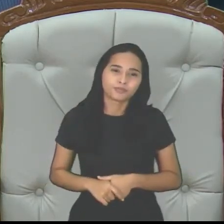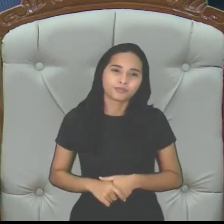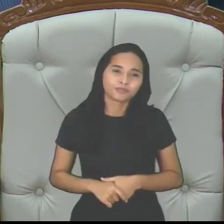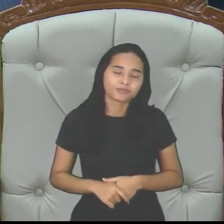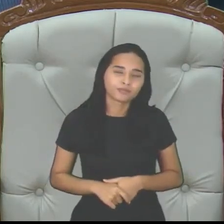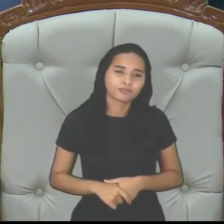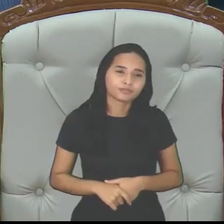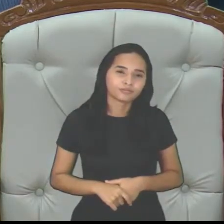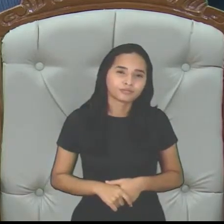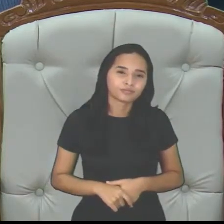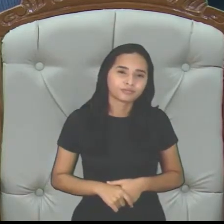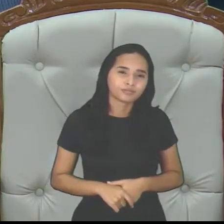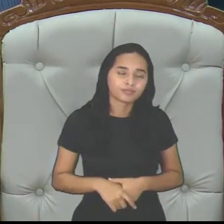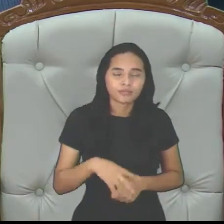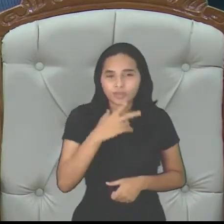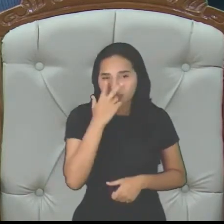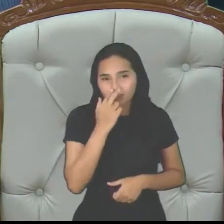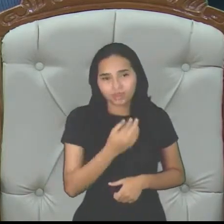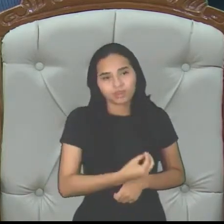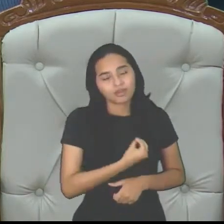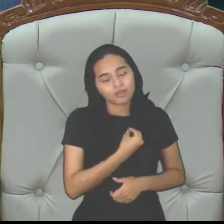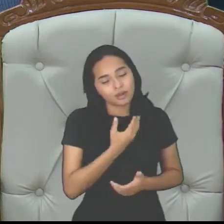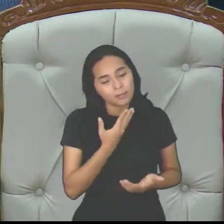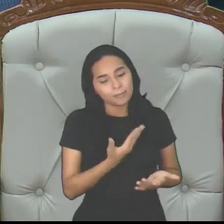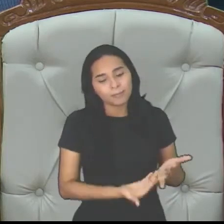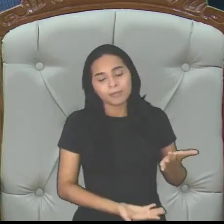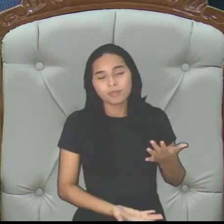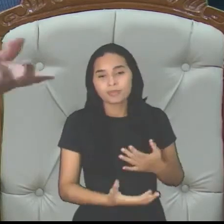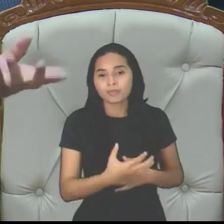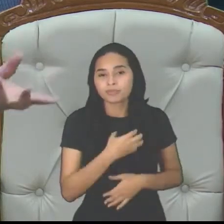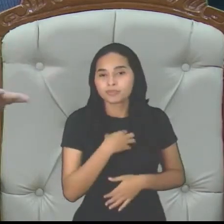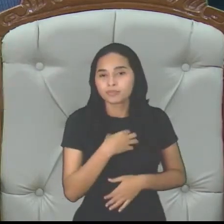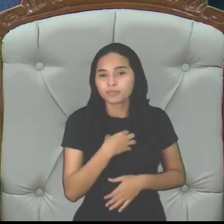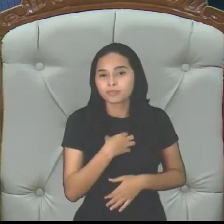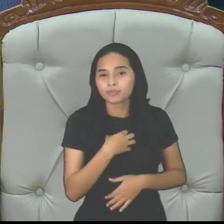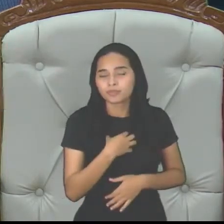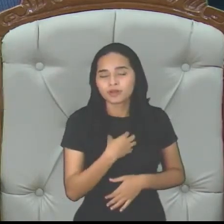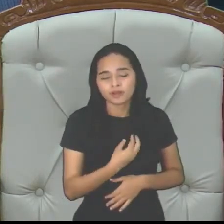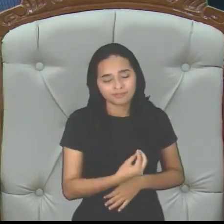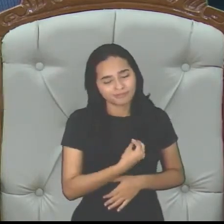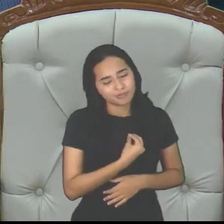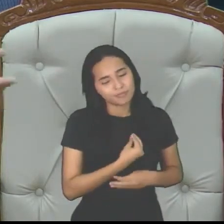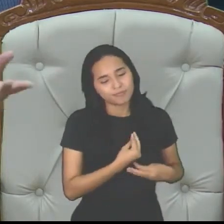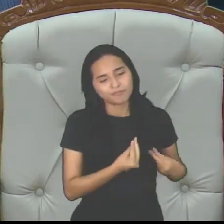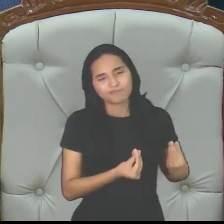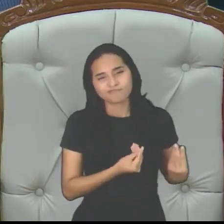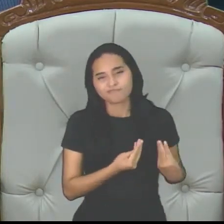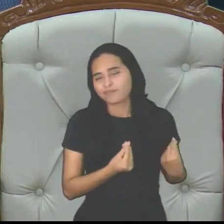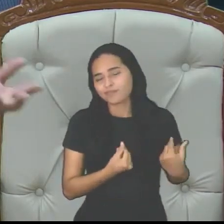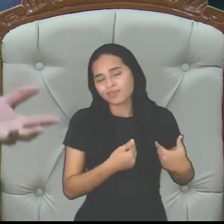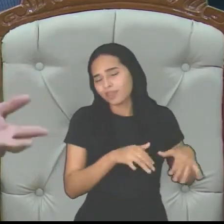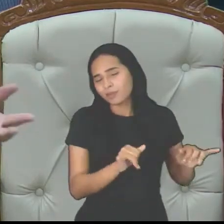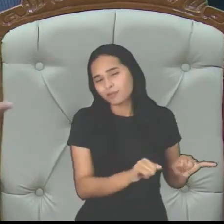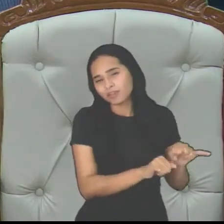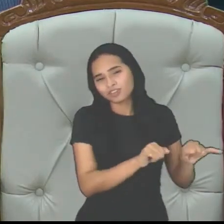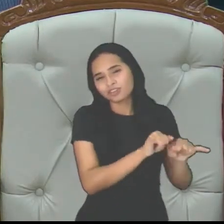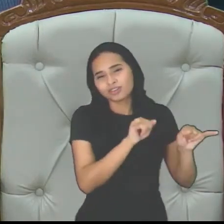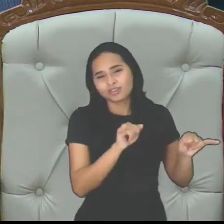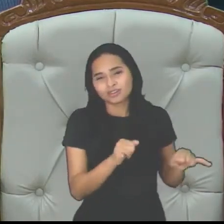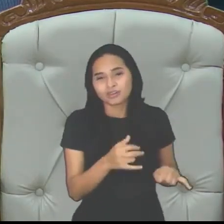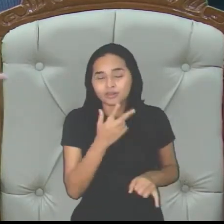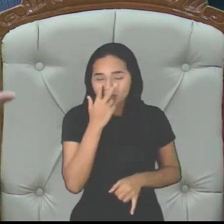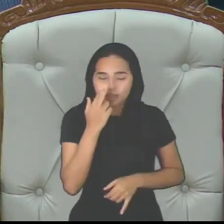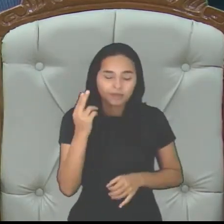morte. E parece que a vida perdeu o sentido dela. A vida ficou uma coisa banal. Parece que matar é uma